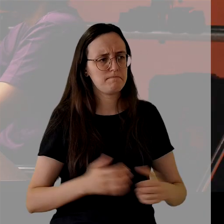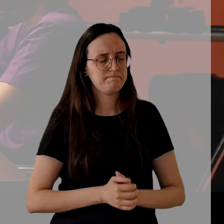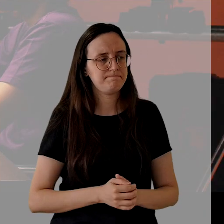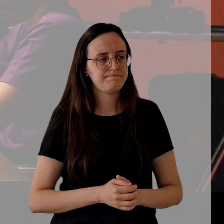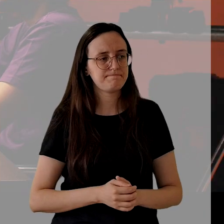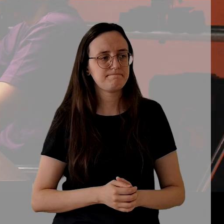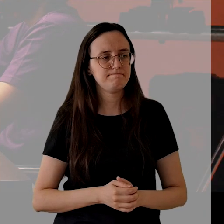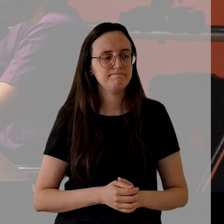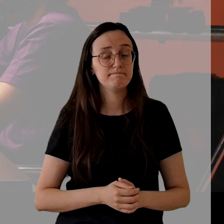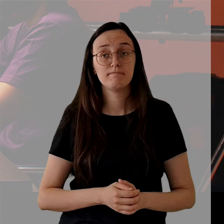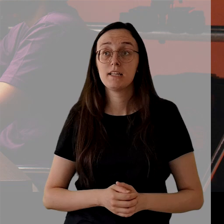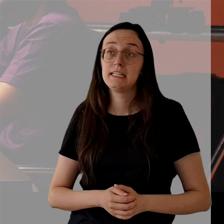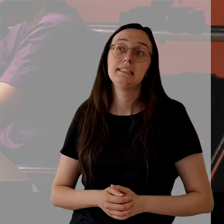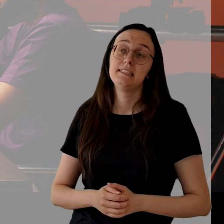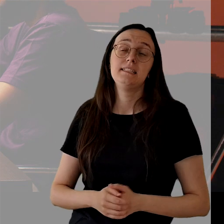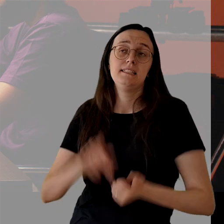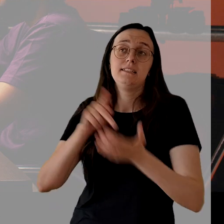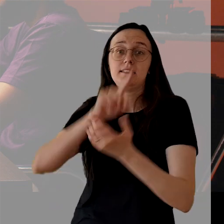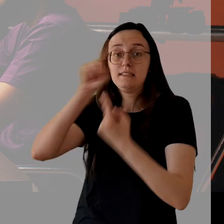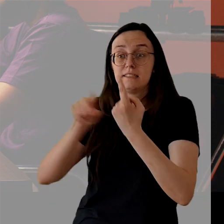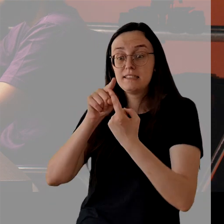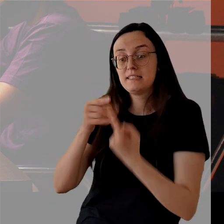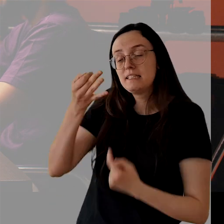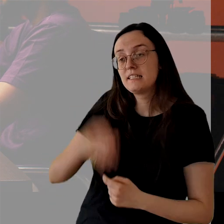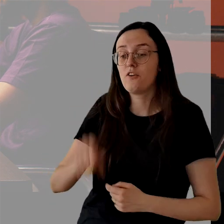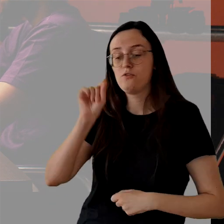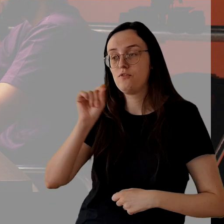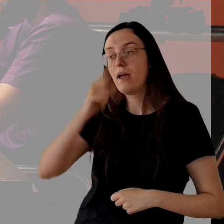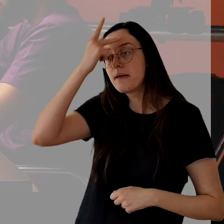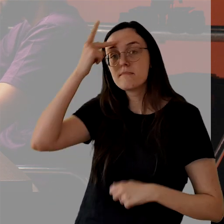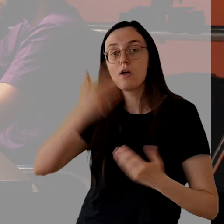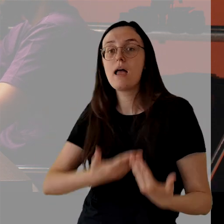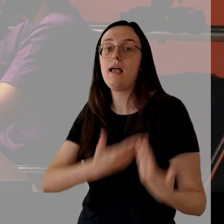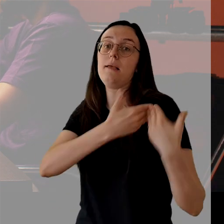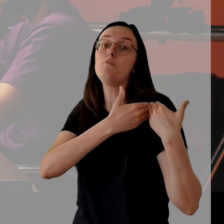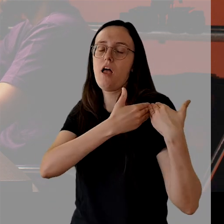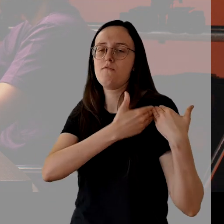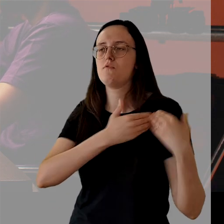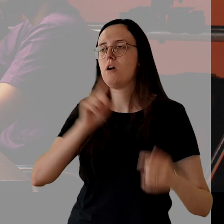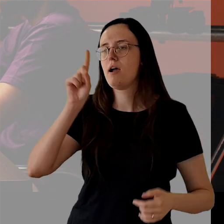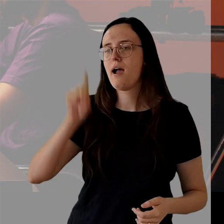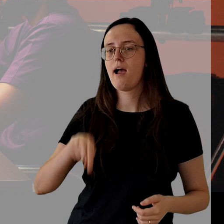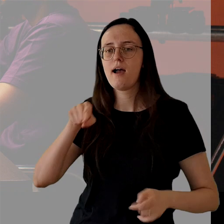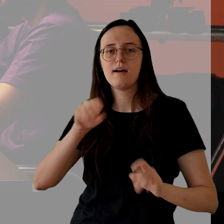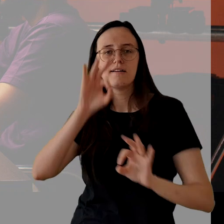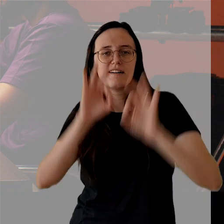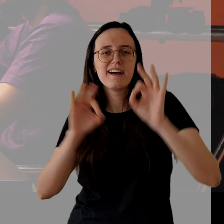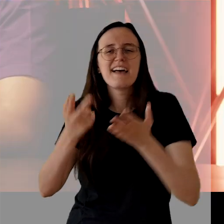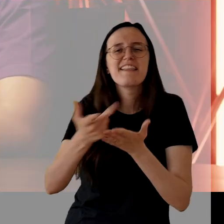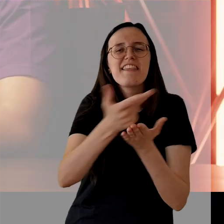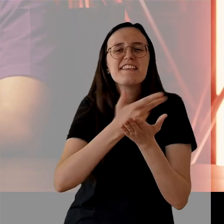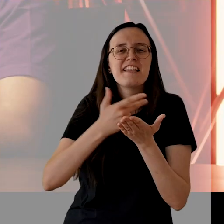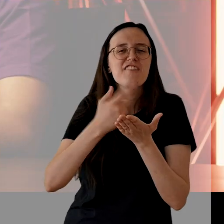Idealmente, seria legal que o sound designer, né, que é a pessoa responsável pelo desenho de som na pós-produção